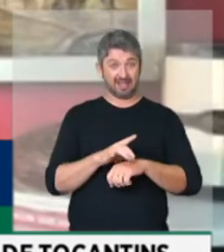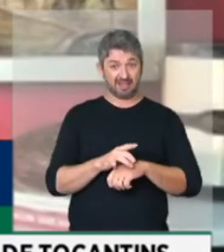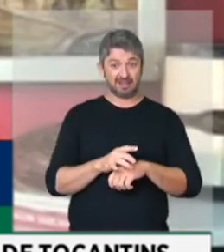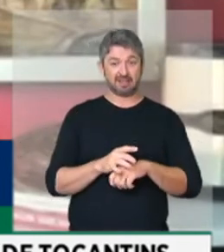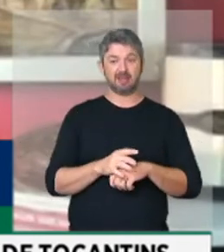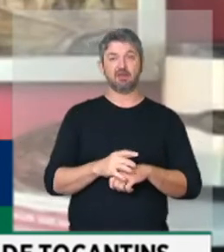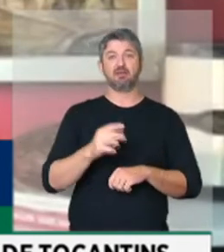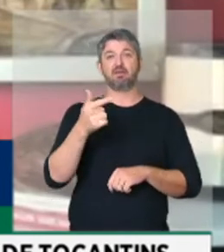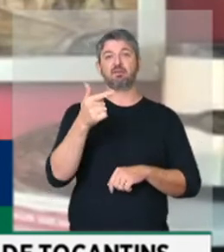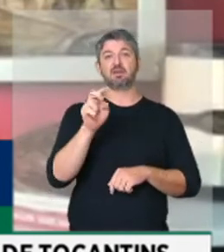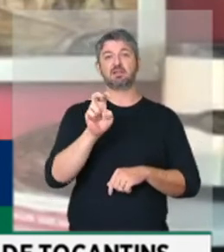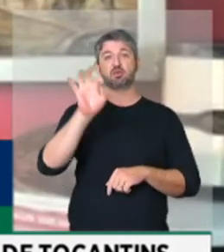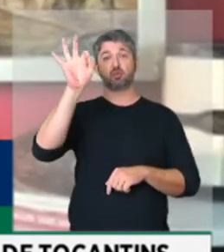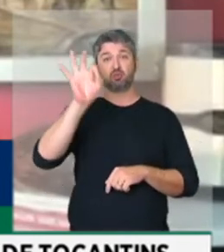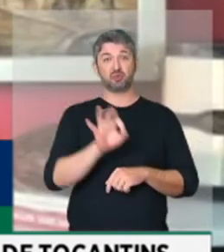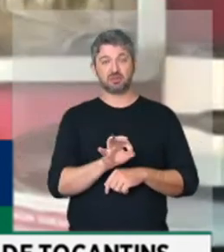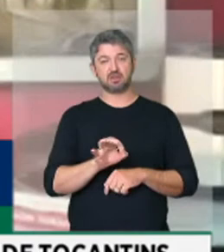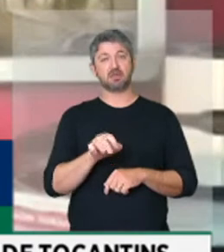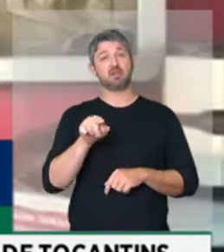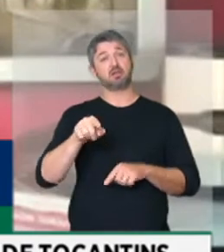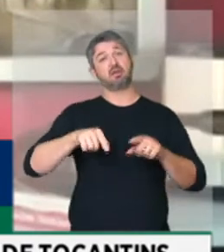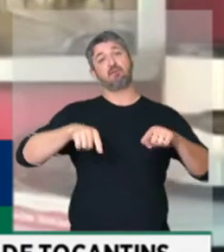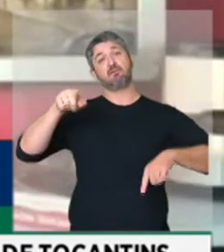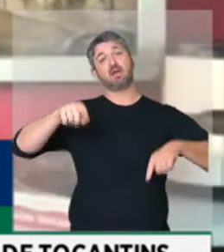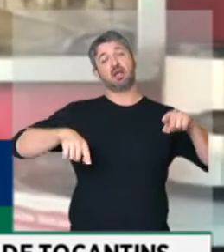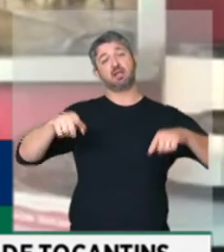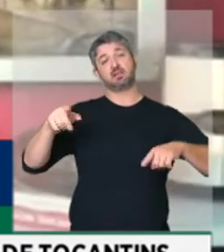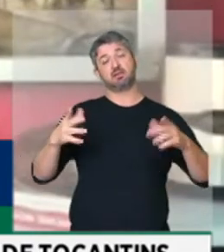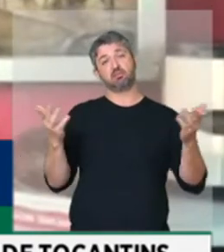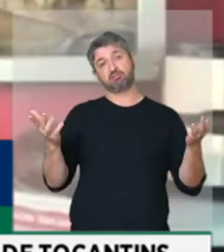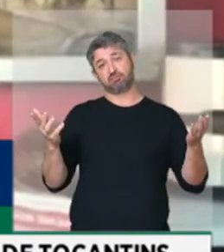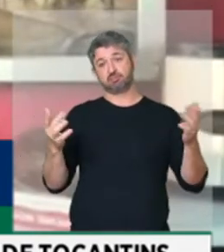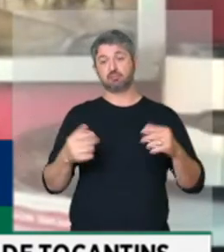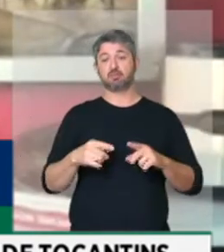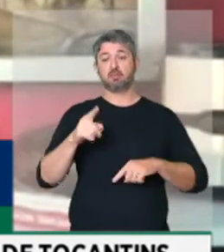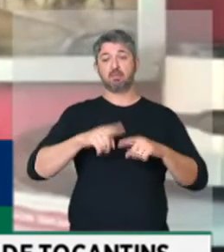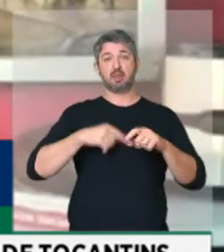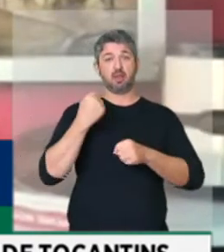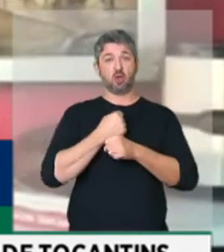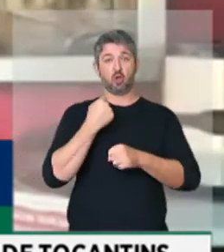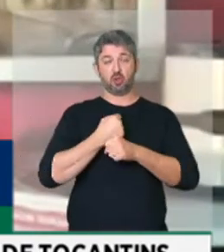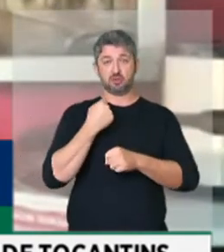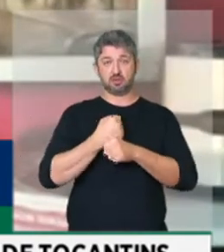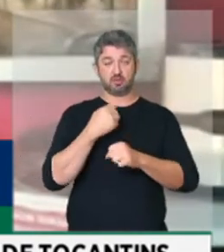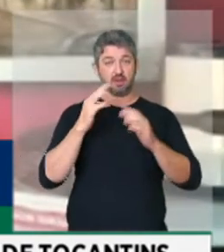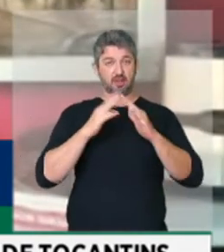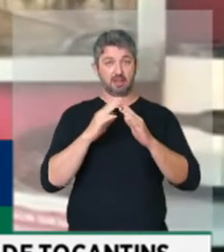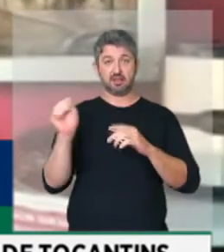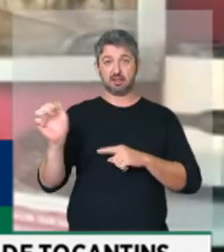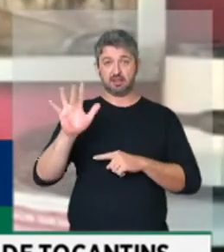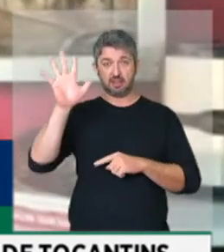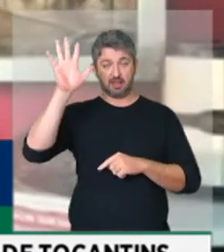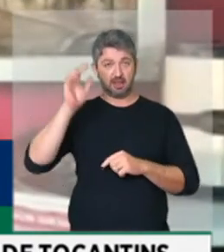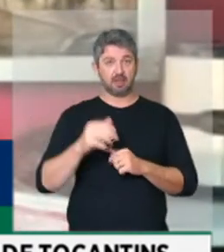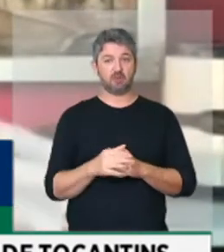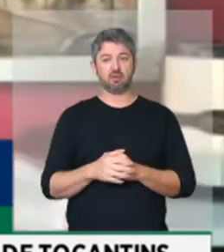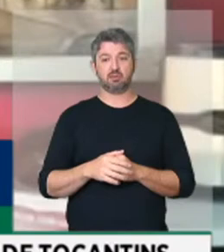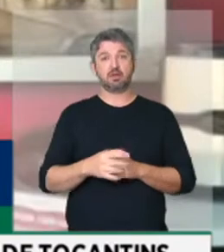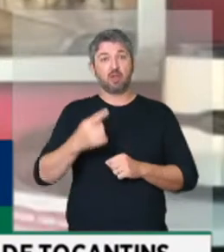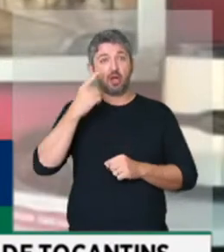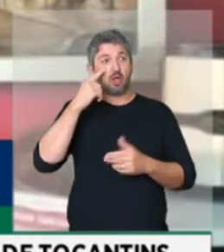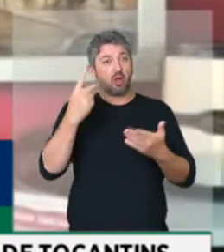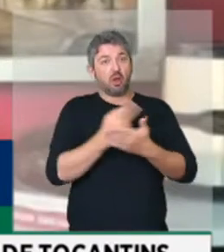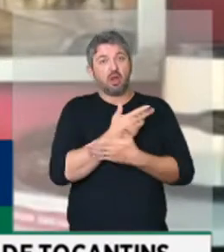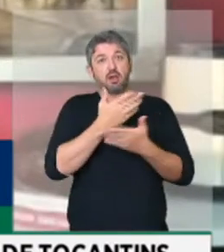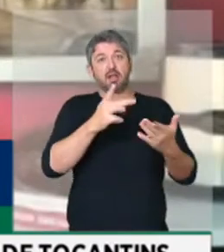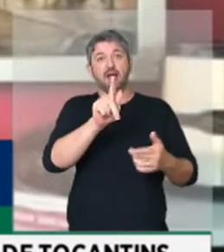de 25%, e isso pode variar. O material de construção também está alto no país. Olha o que aconteceu com o